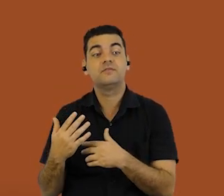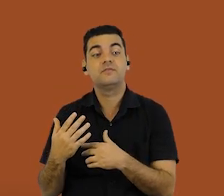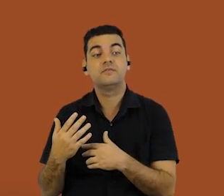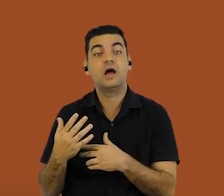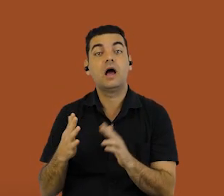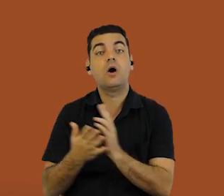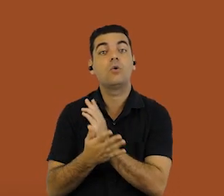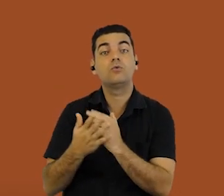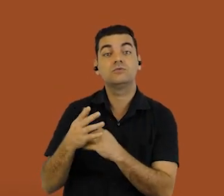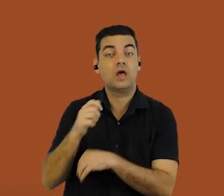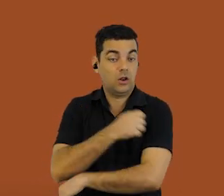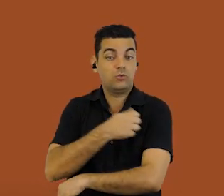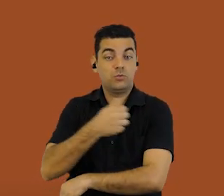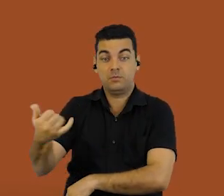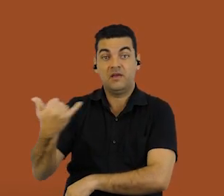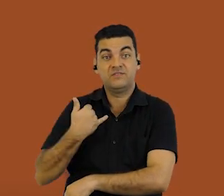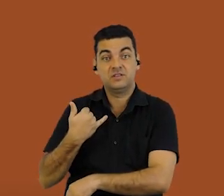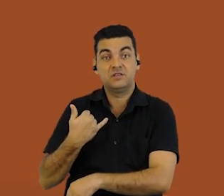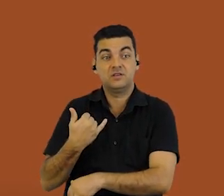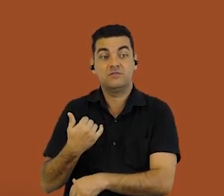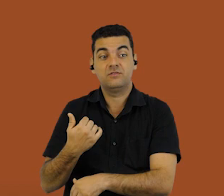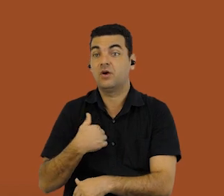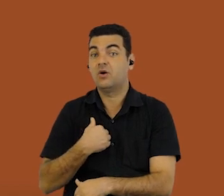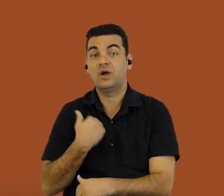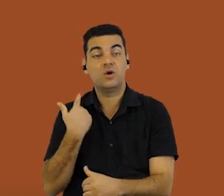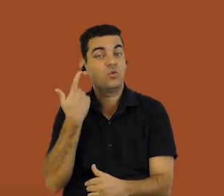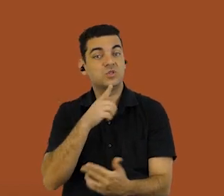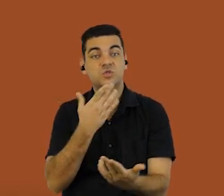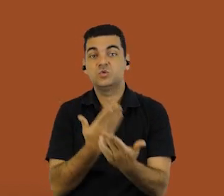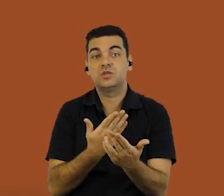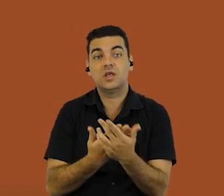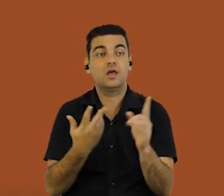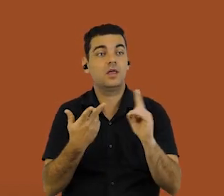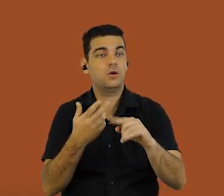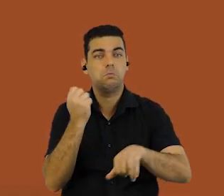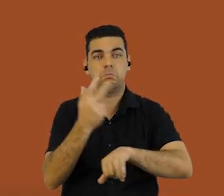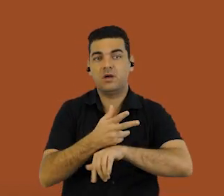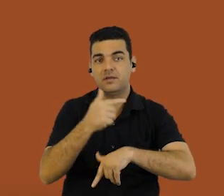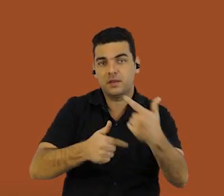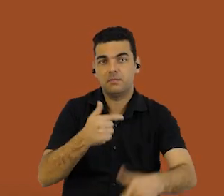você dizer: eu consegui, eu tô dentro da UFBA, tô dentro de...